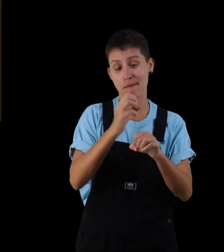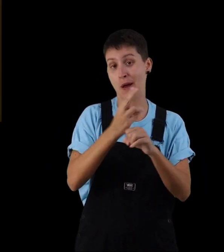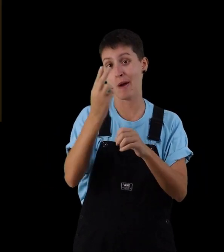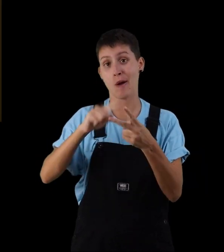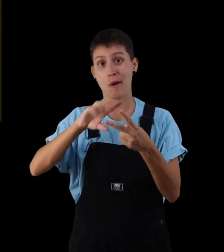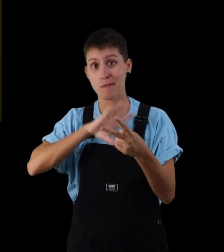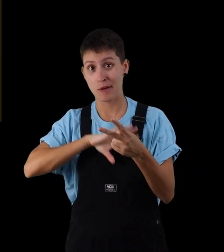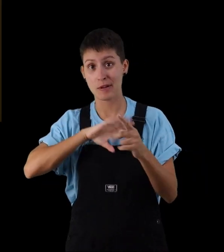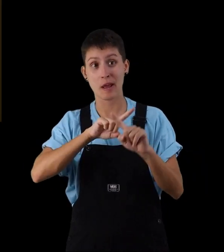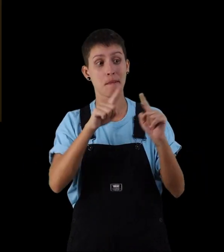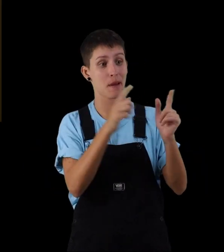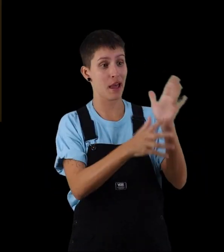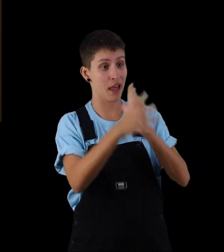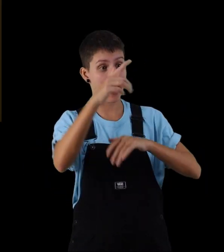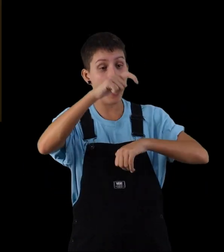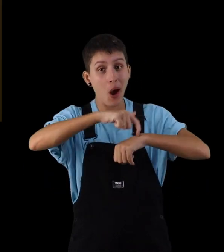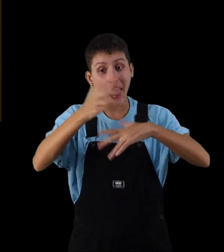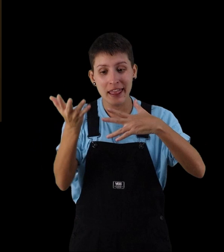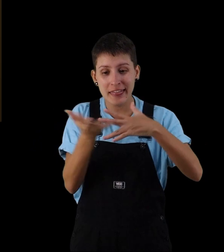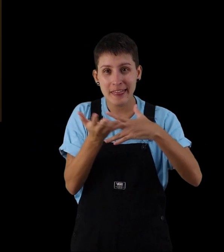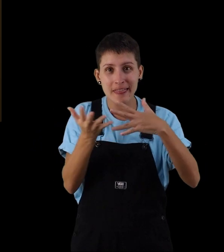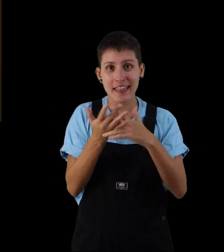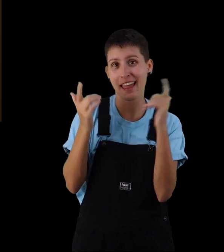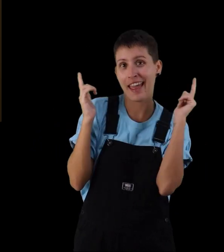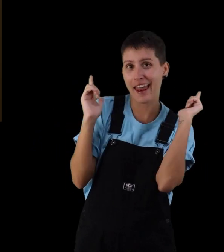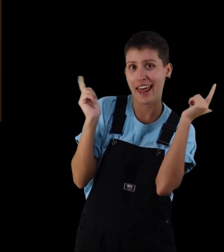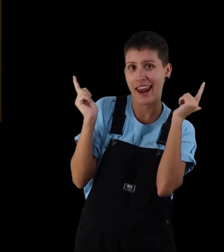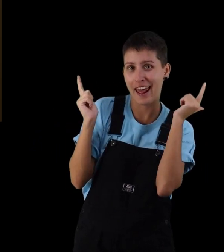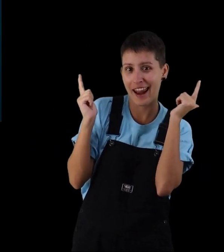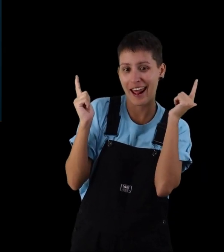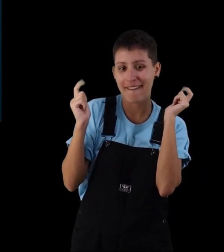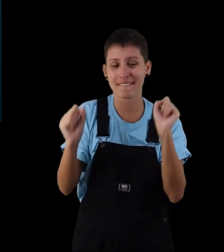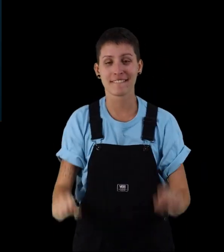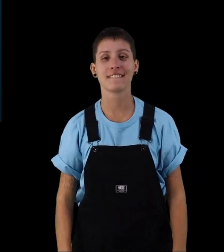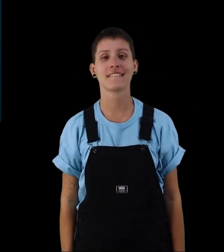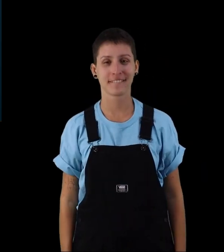lições de matemática ou português, mas sobre a hora do recreio.